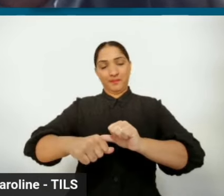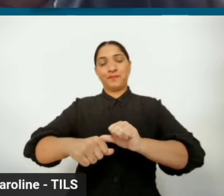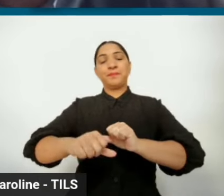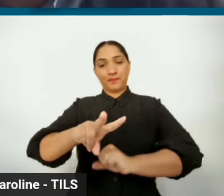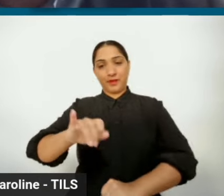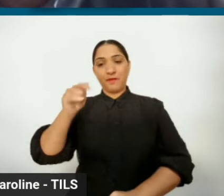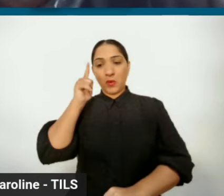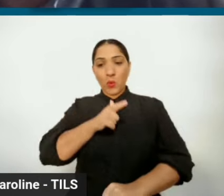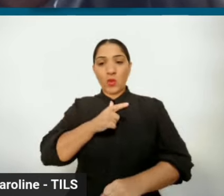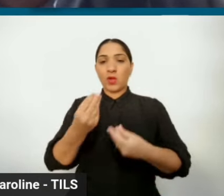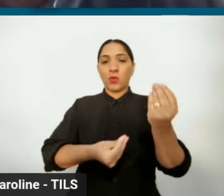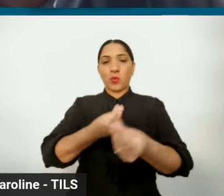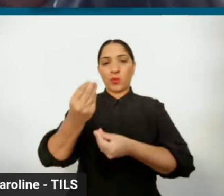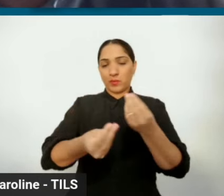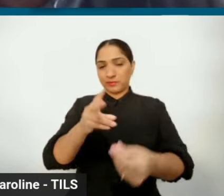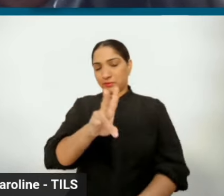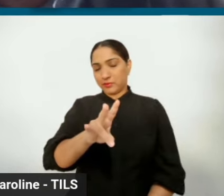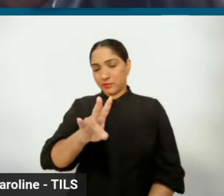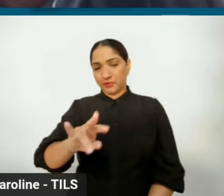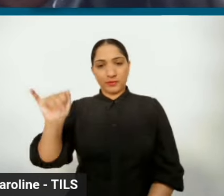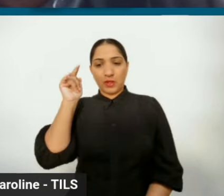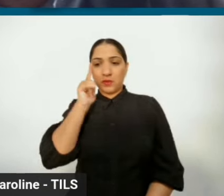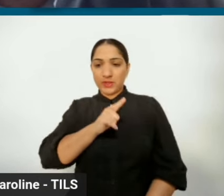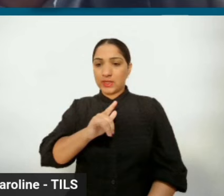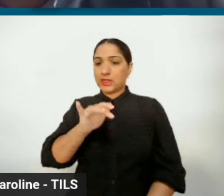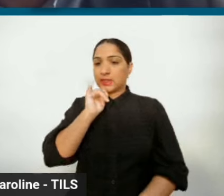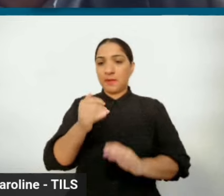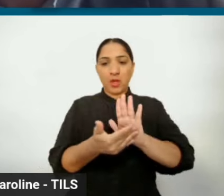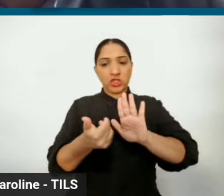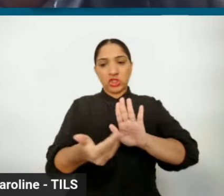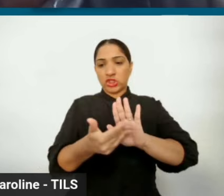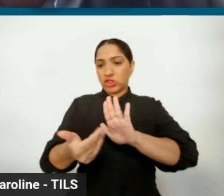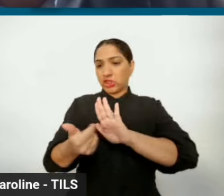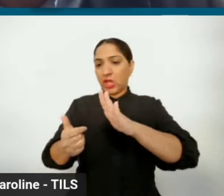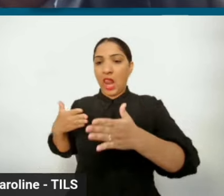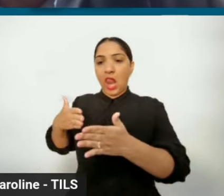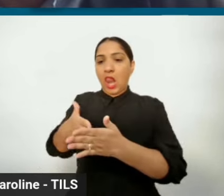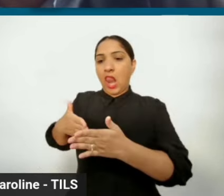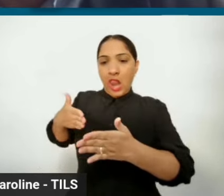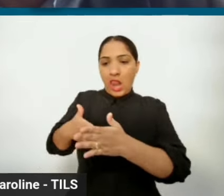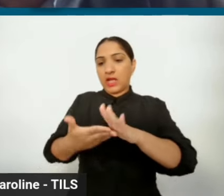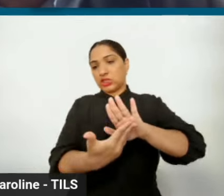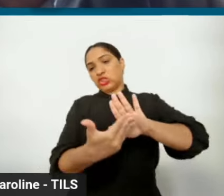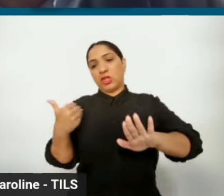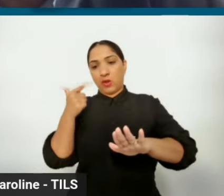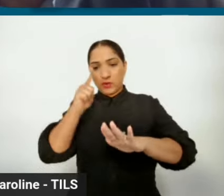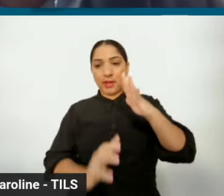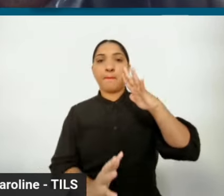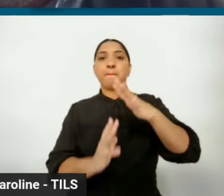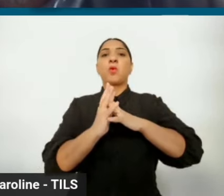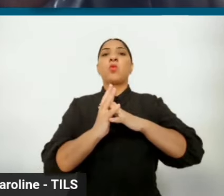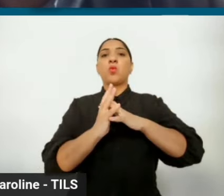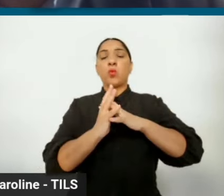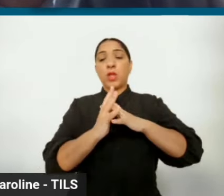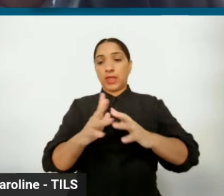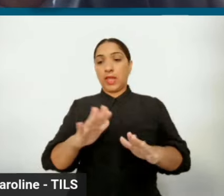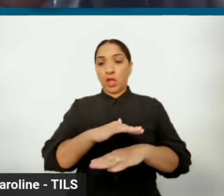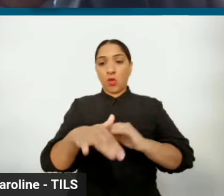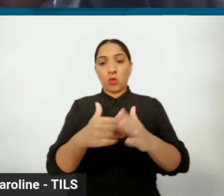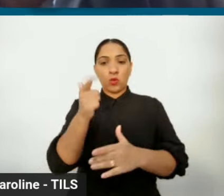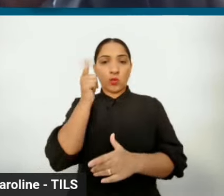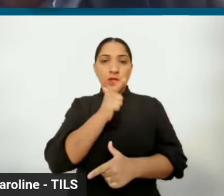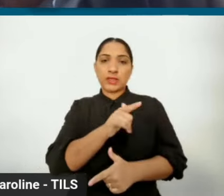meio, eliminar as barreiras, porque uma vez garantidas às pessoas com deficiência todos os recursos